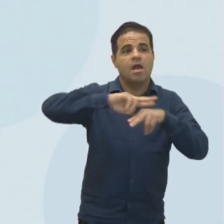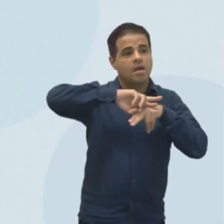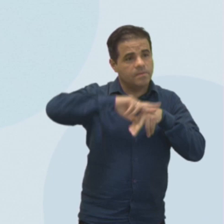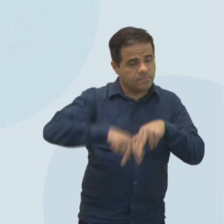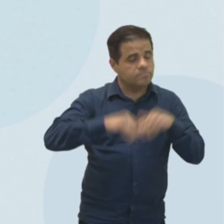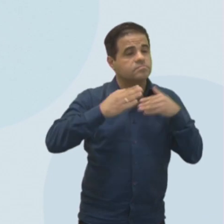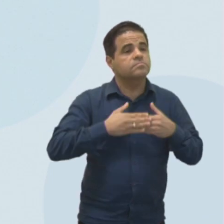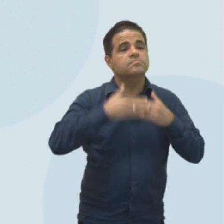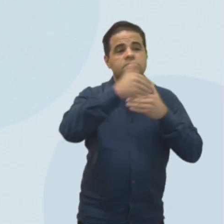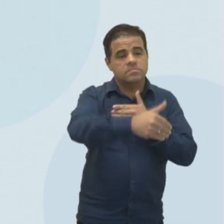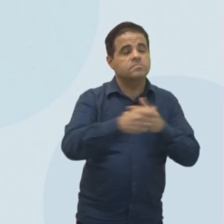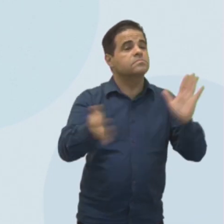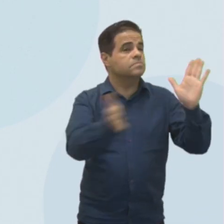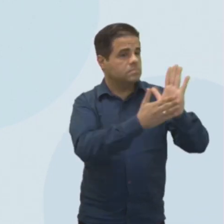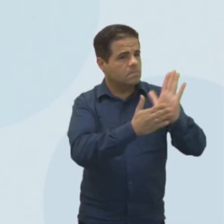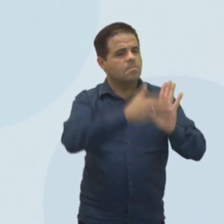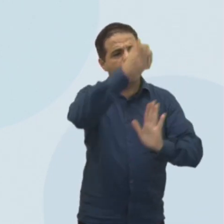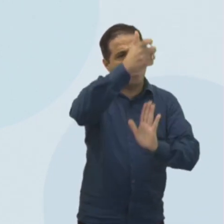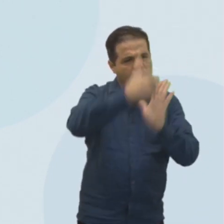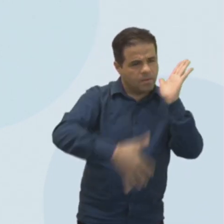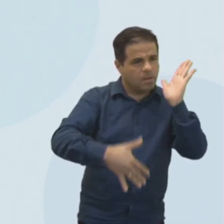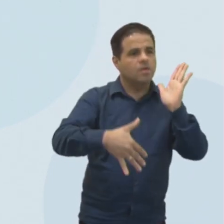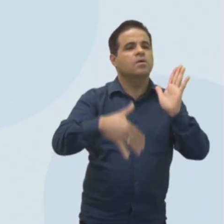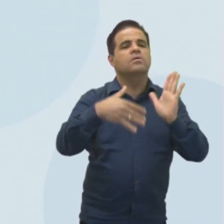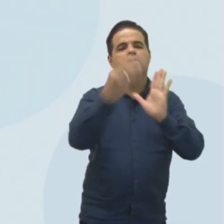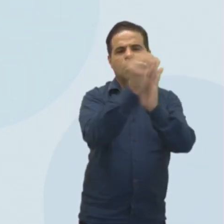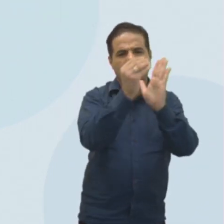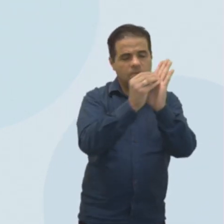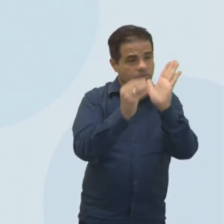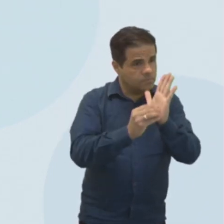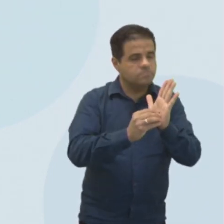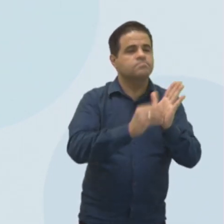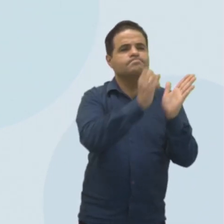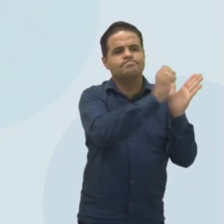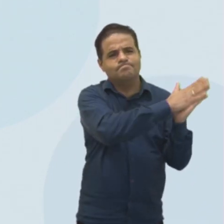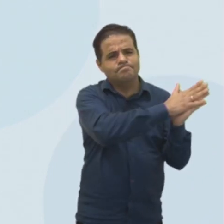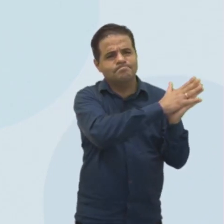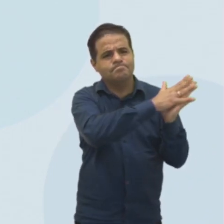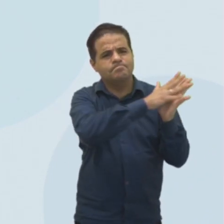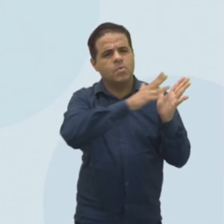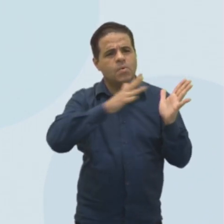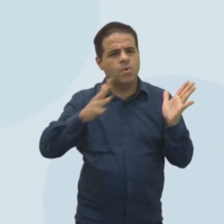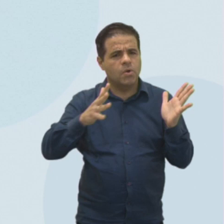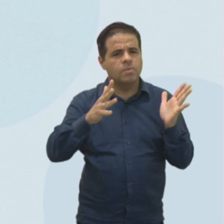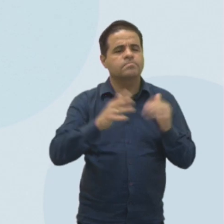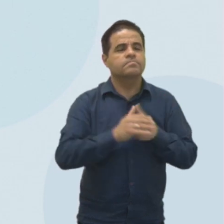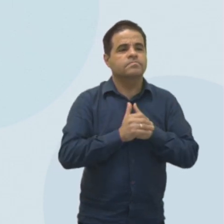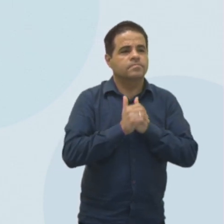precisa também estar bem especificado no seu roteiro. Próximo slide.